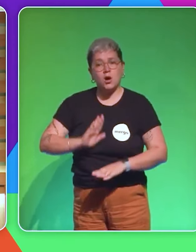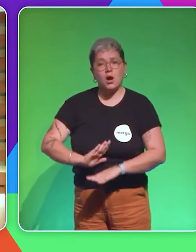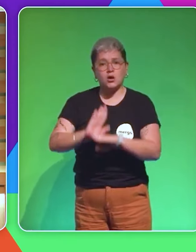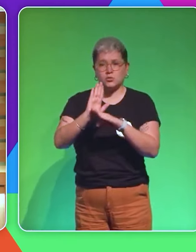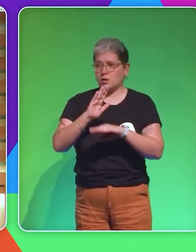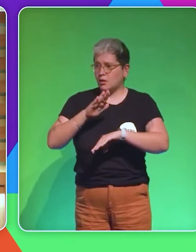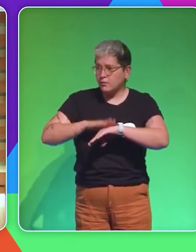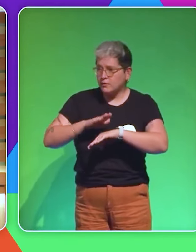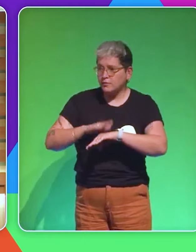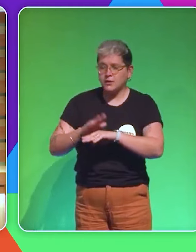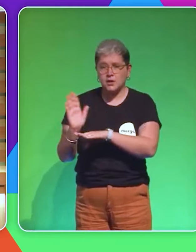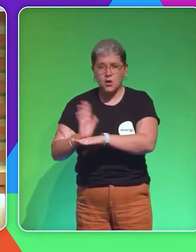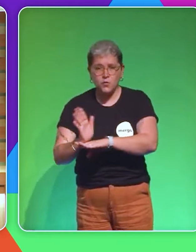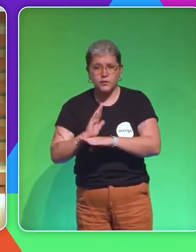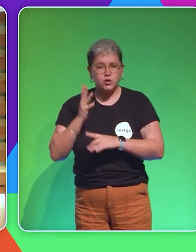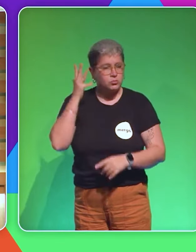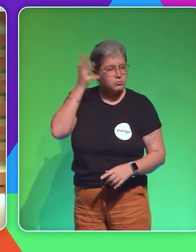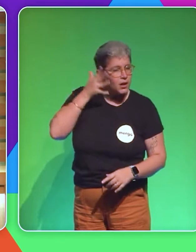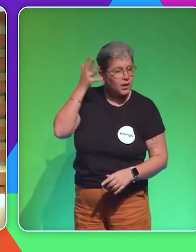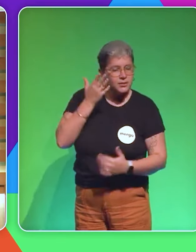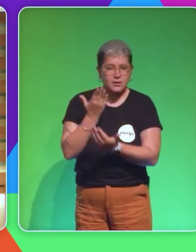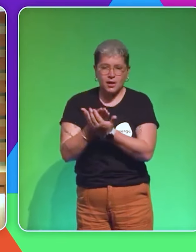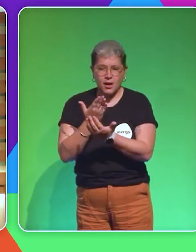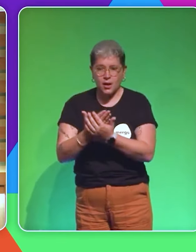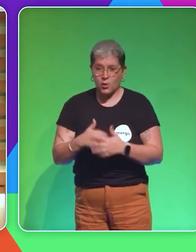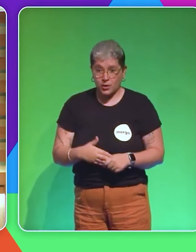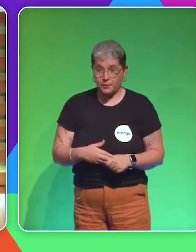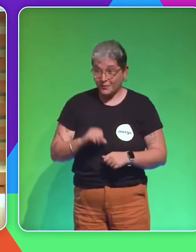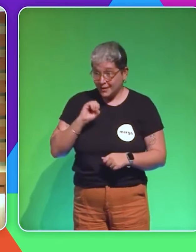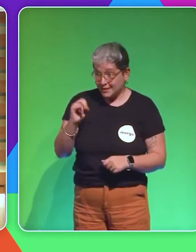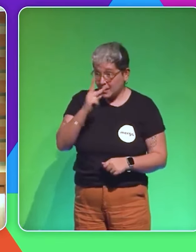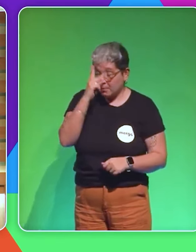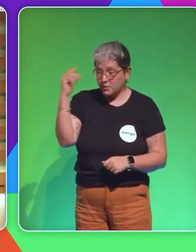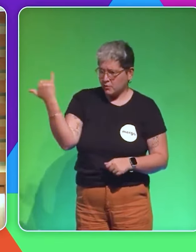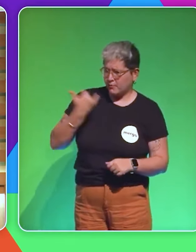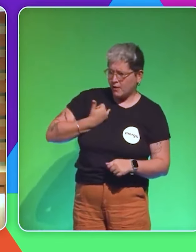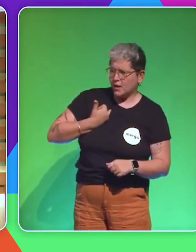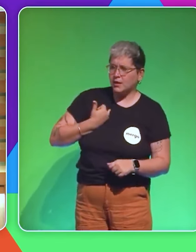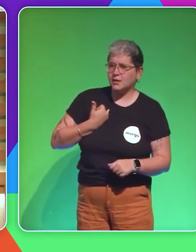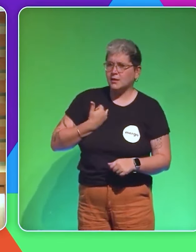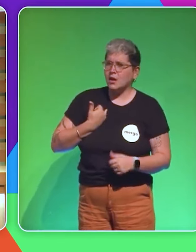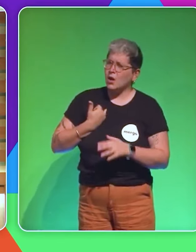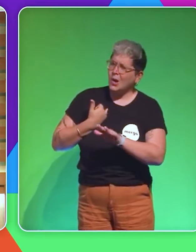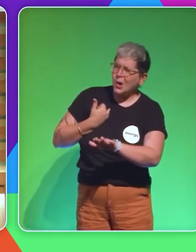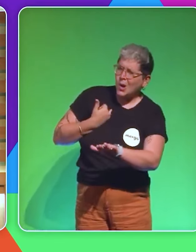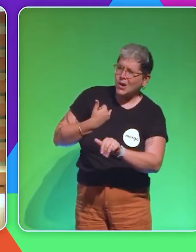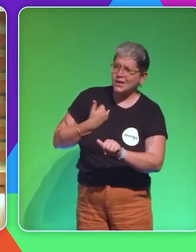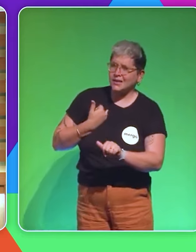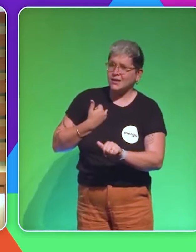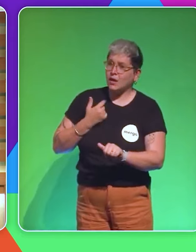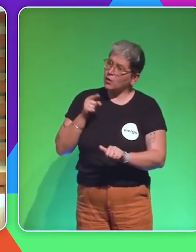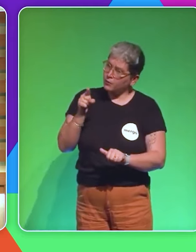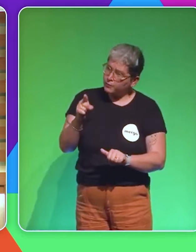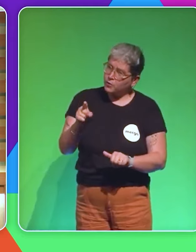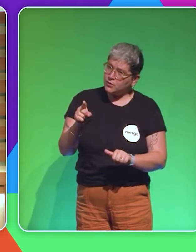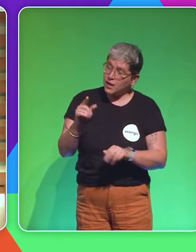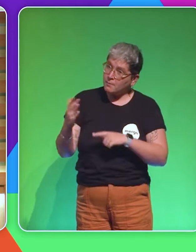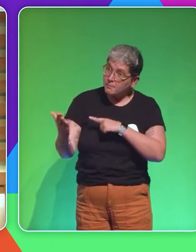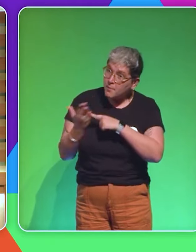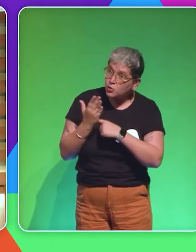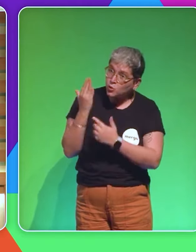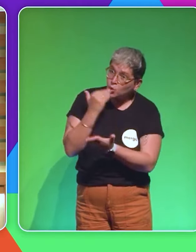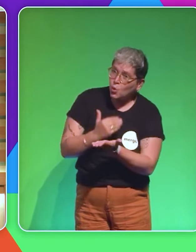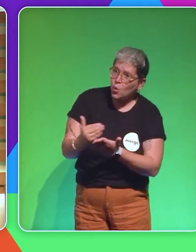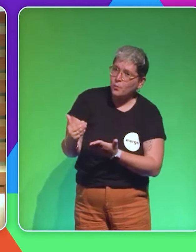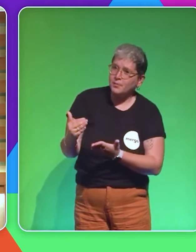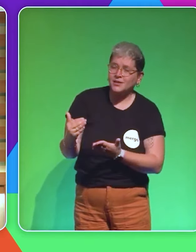vídeo fazendo palestra fazendo aula e quando uma pessoa pega e fala para mim olha você me ajudou No começo